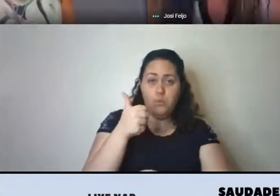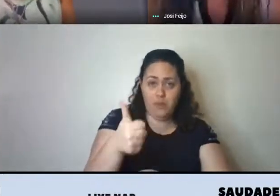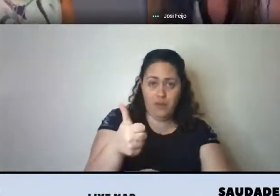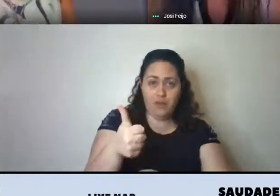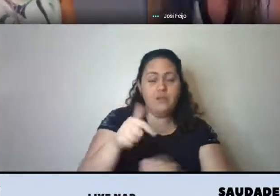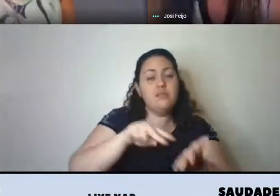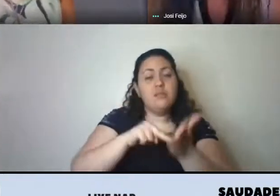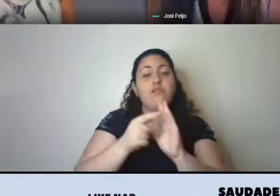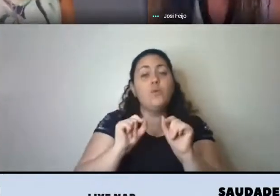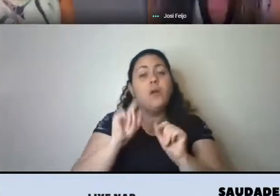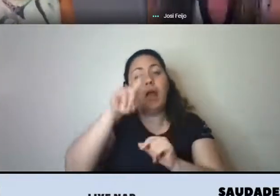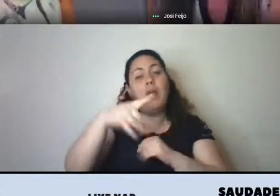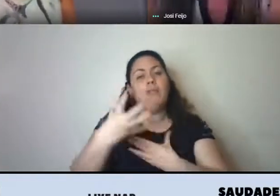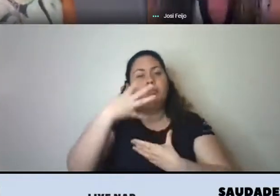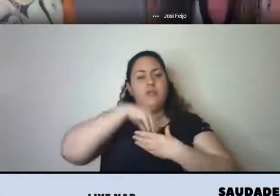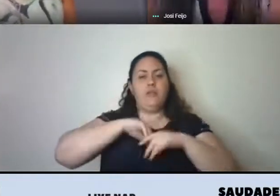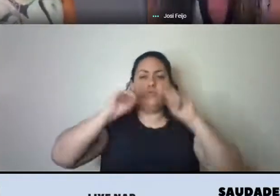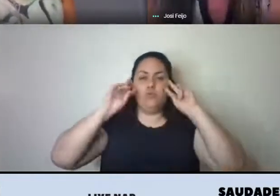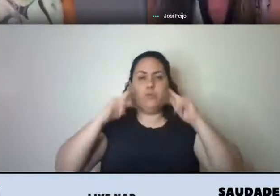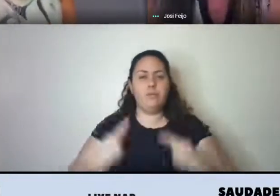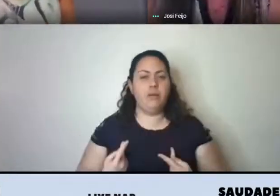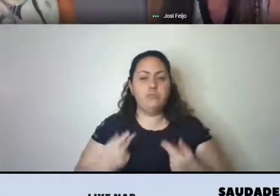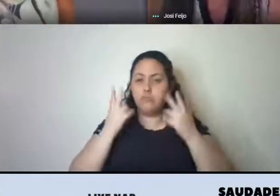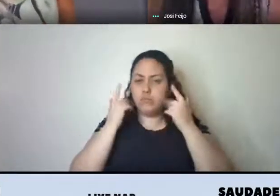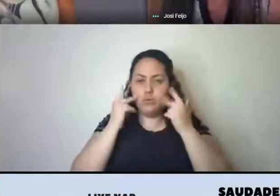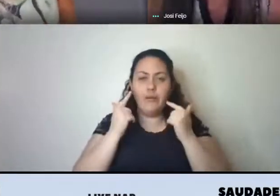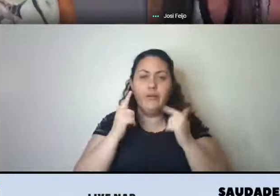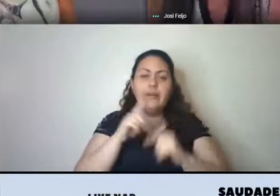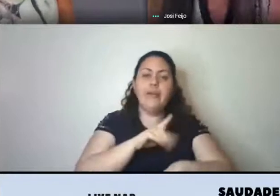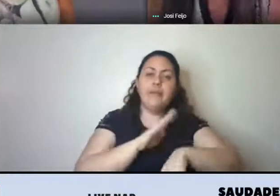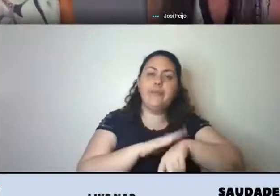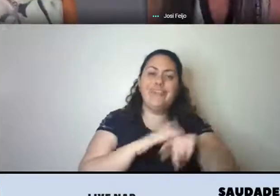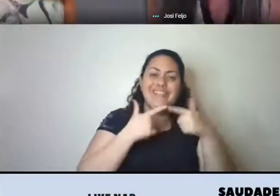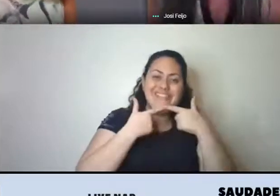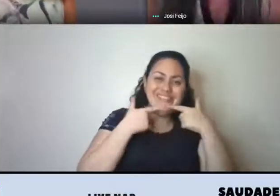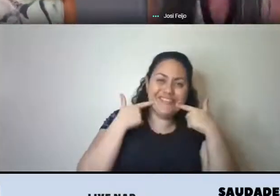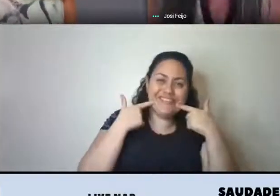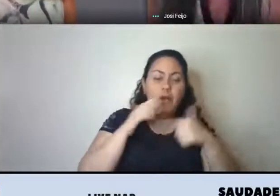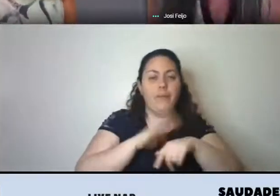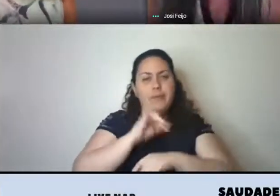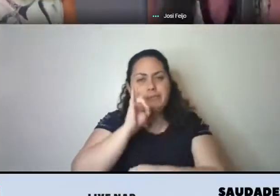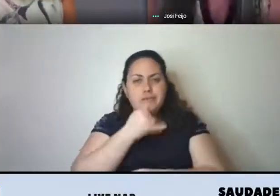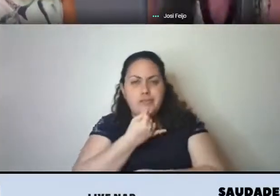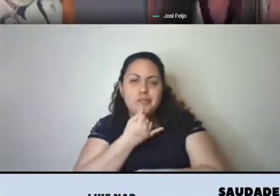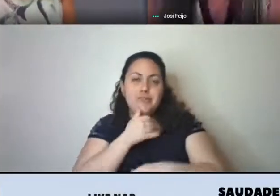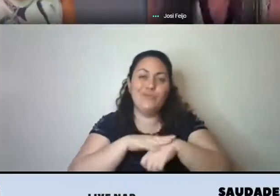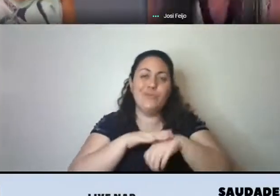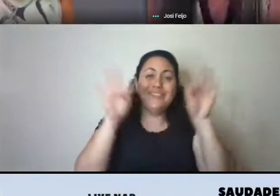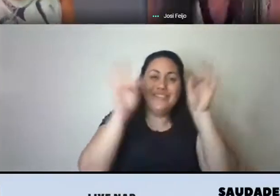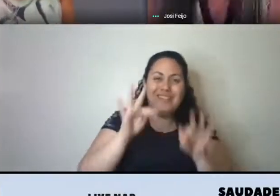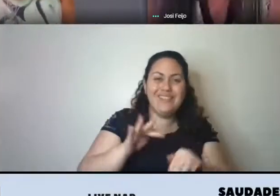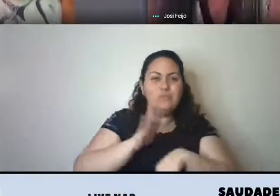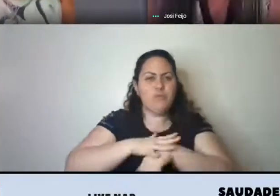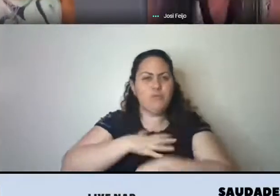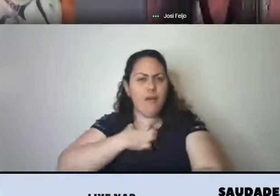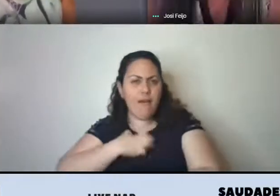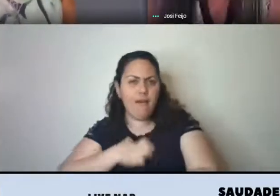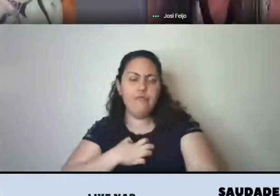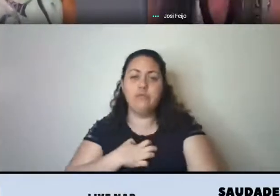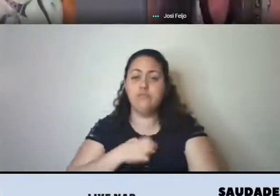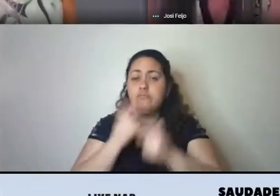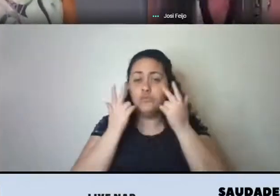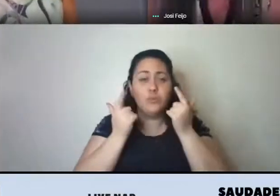humano ter momentos de alegria, ter momentos de tristeza, ter felicidade, ter raiva. Isso tá tudo bem,